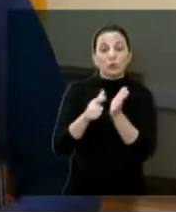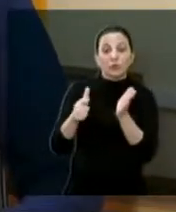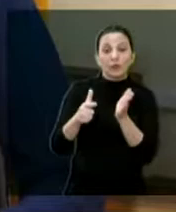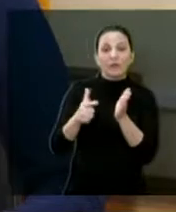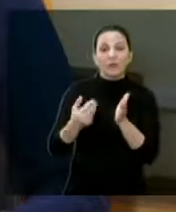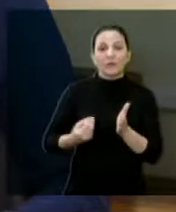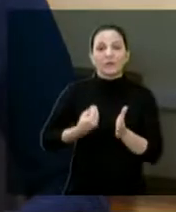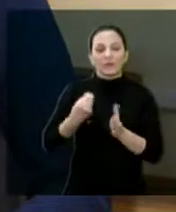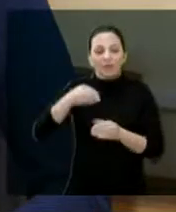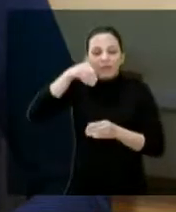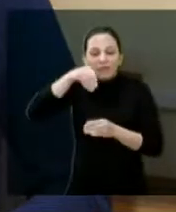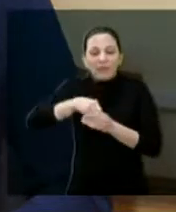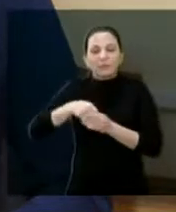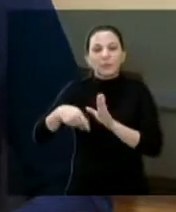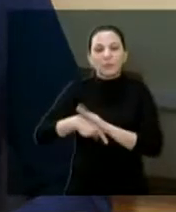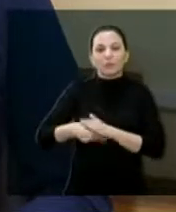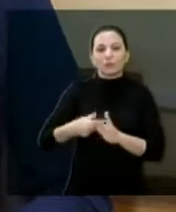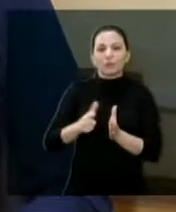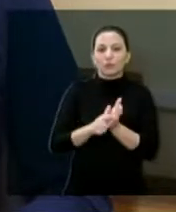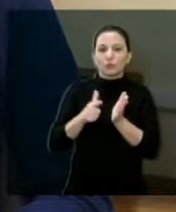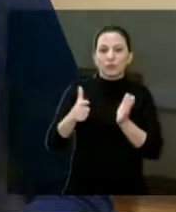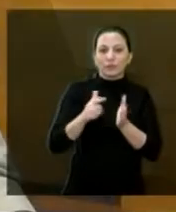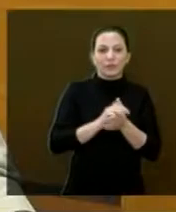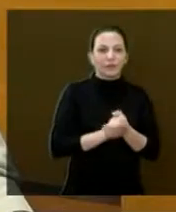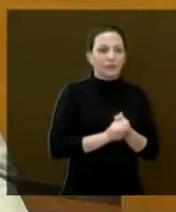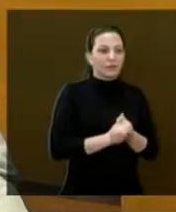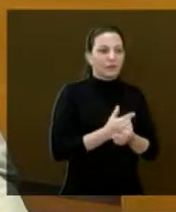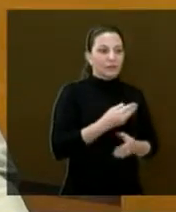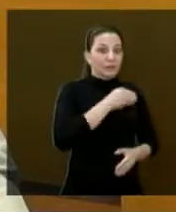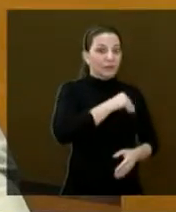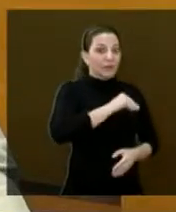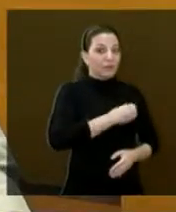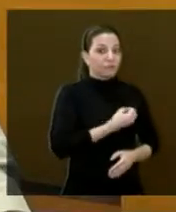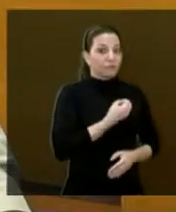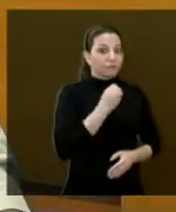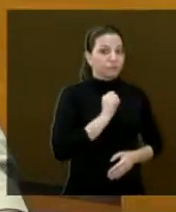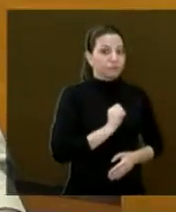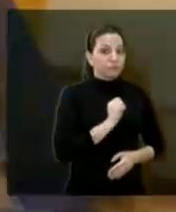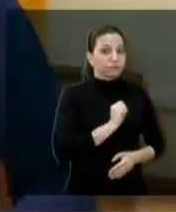aquele jornal. Ganhava bem, né? Ganhava bem.